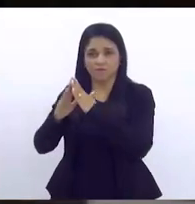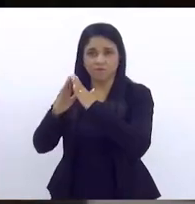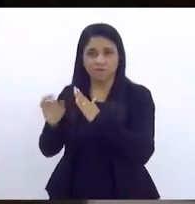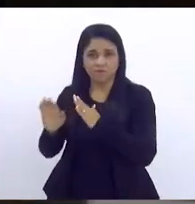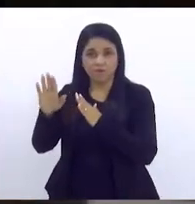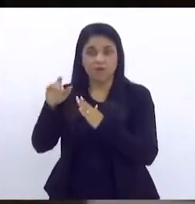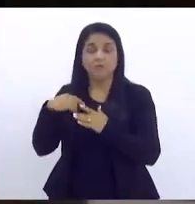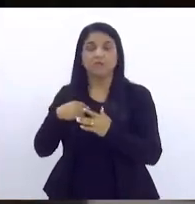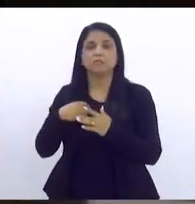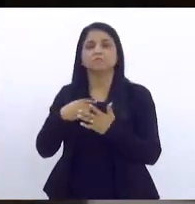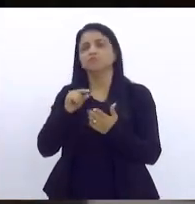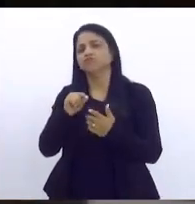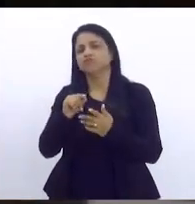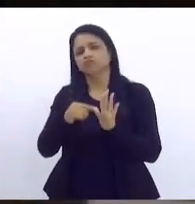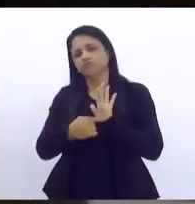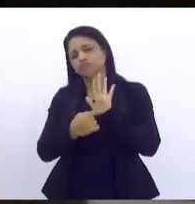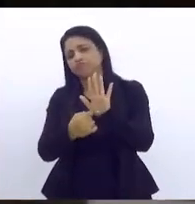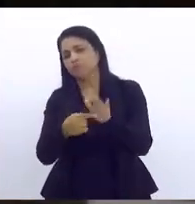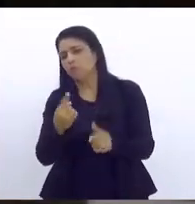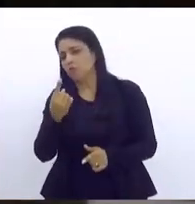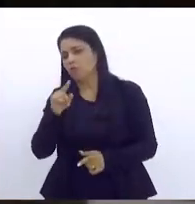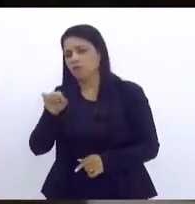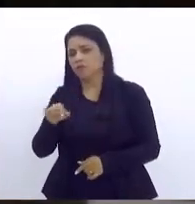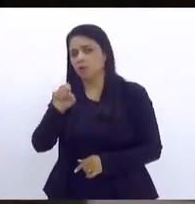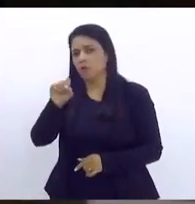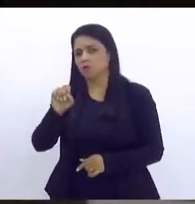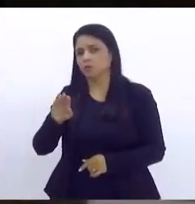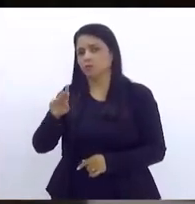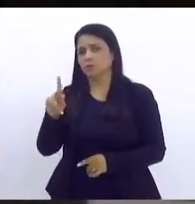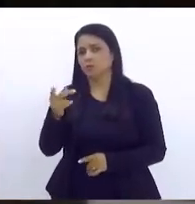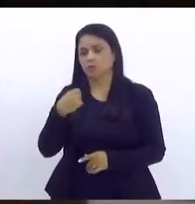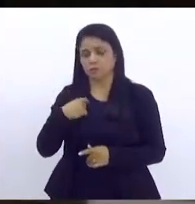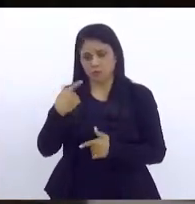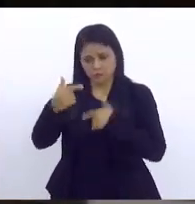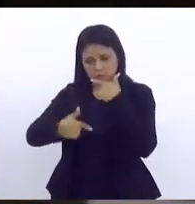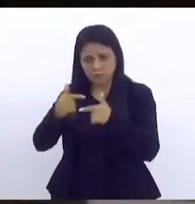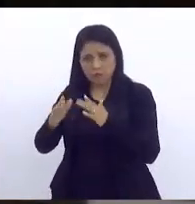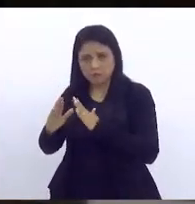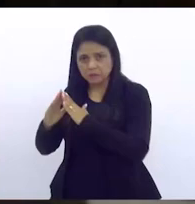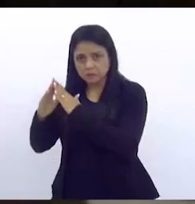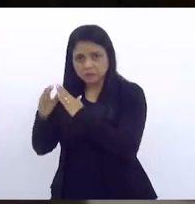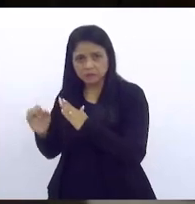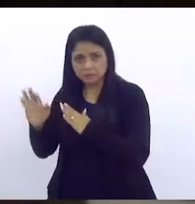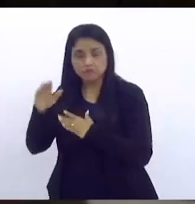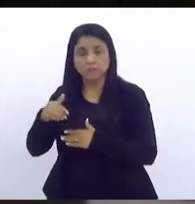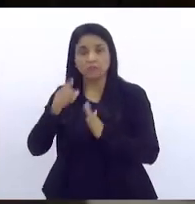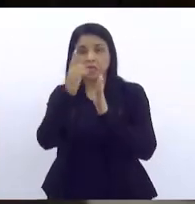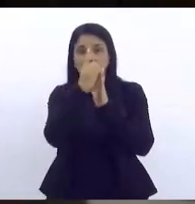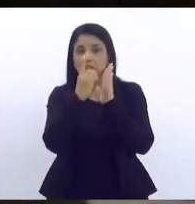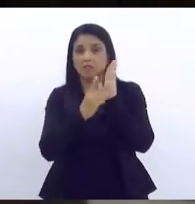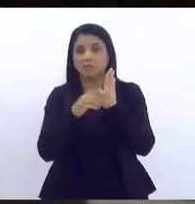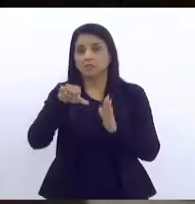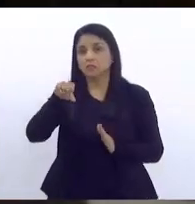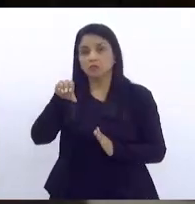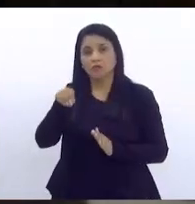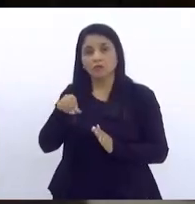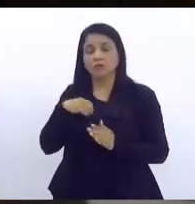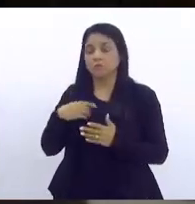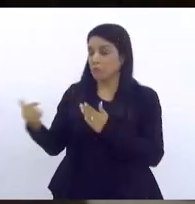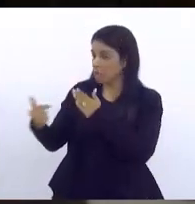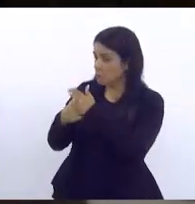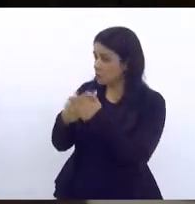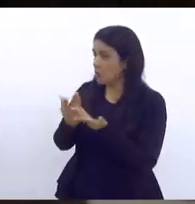bilhão né porque eu trabalho com favel desde a década de 90 e se me perguntarem quanto é que é